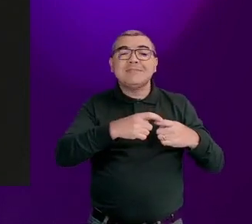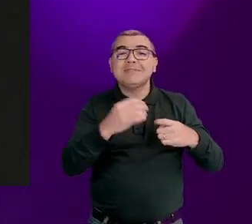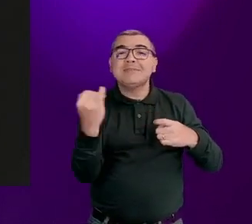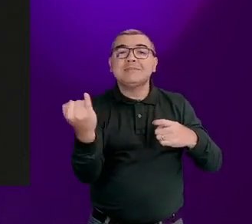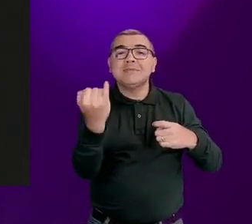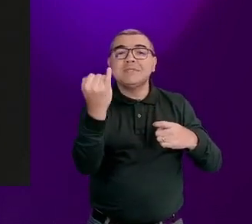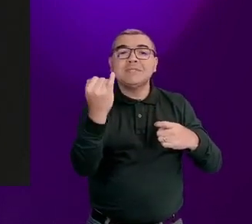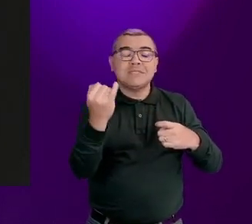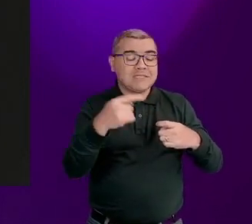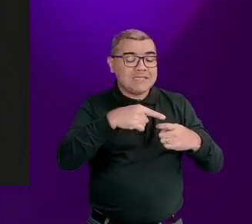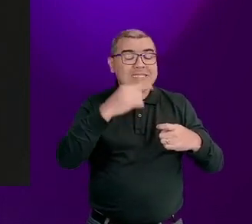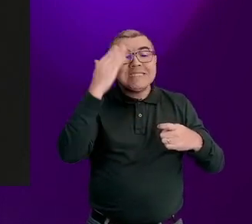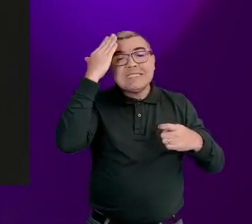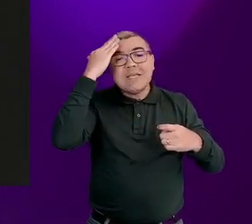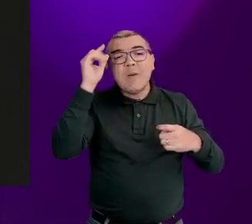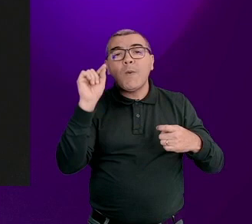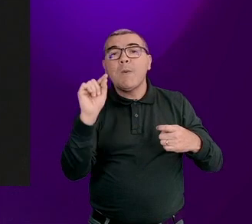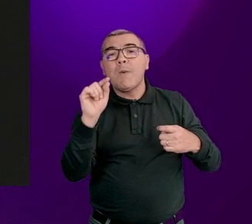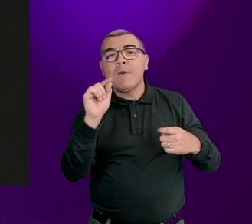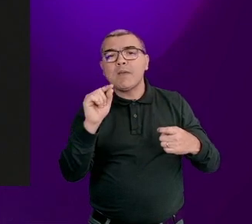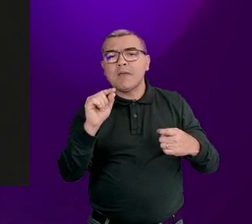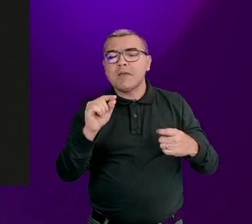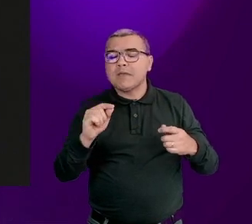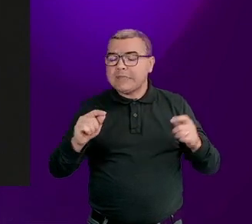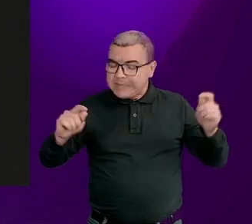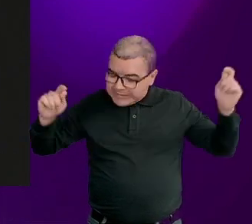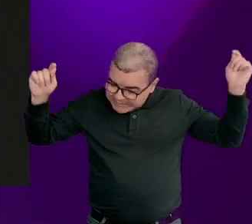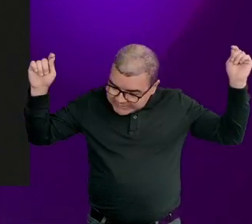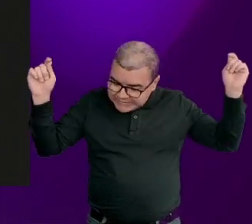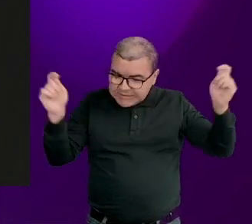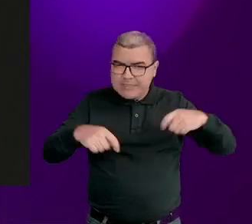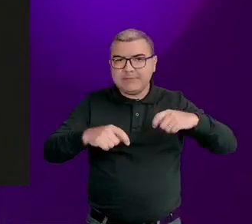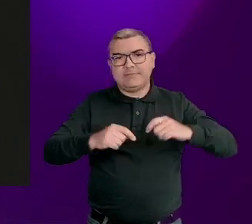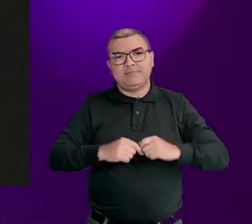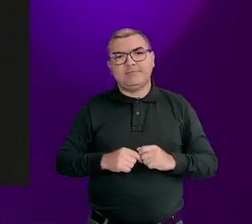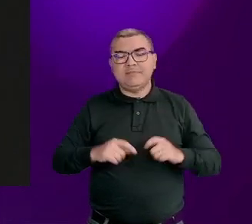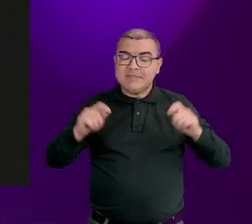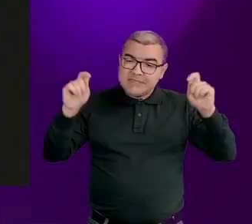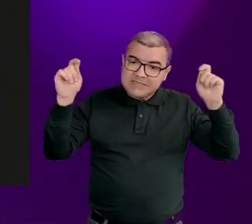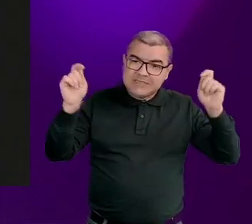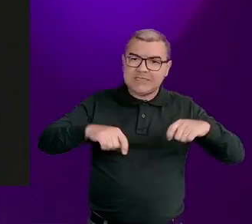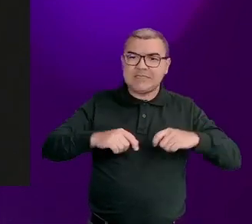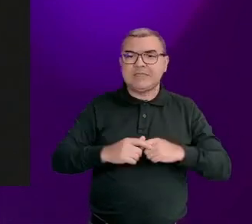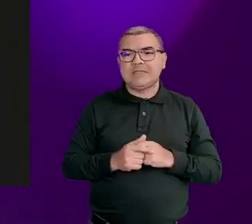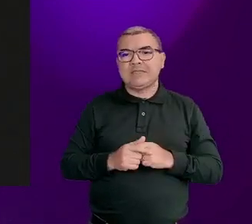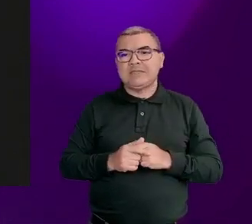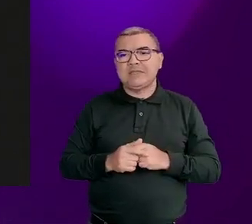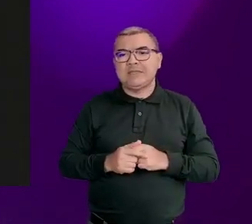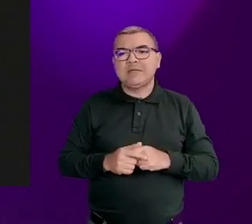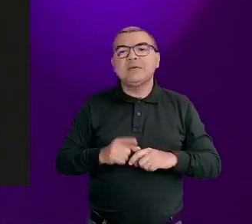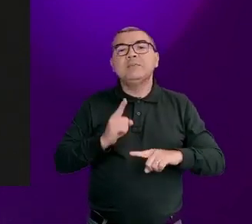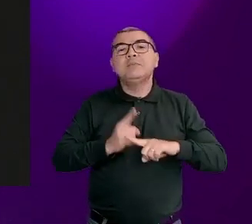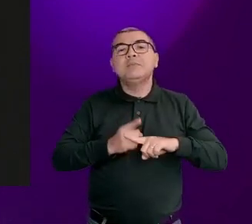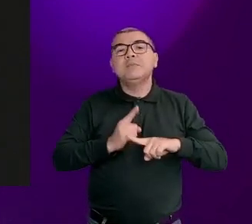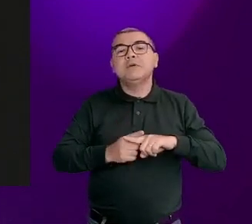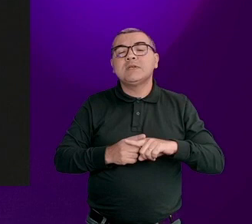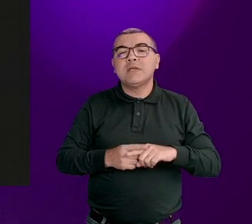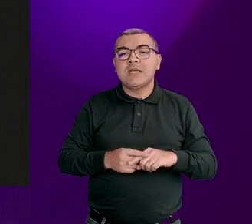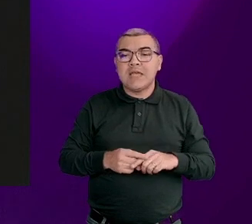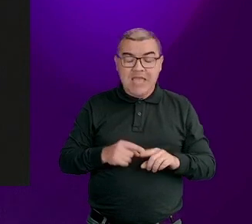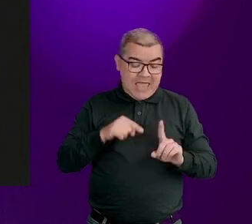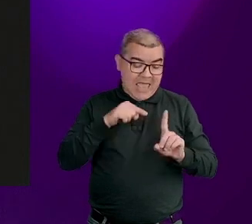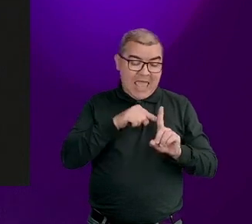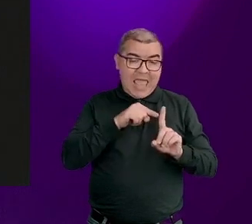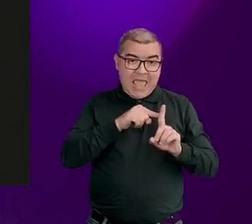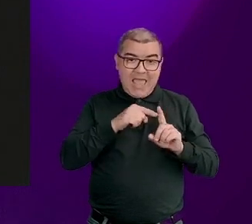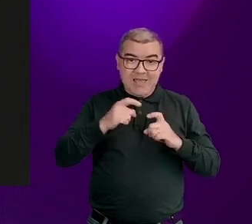muito importante ele saber que é o que é possível, porque isso é a origem de burnout. O médico